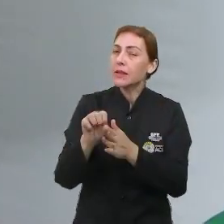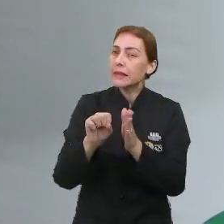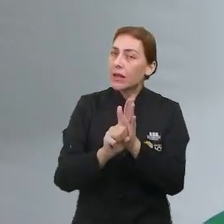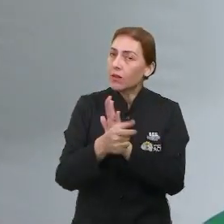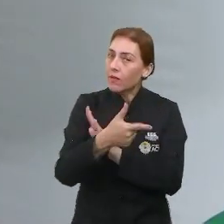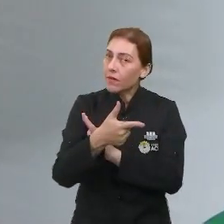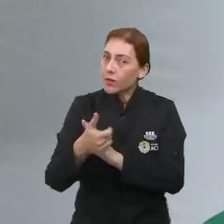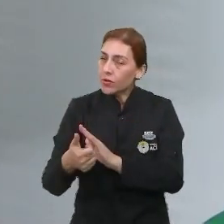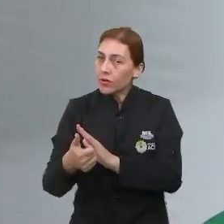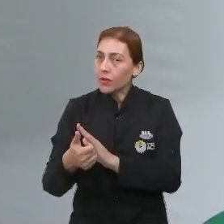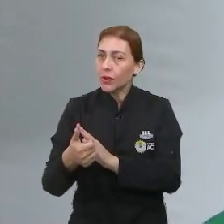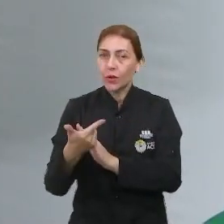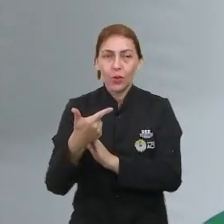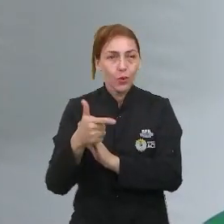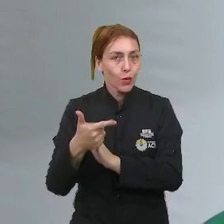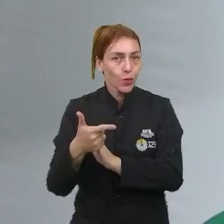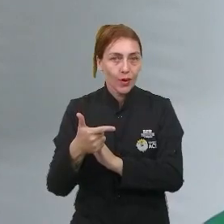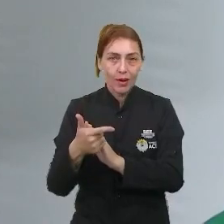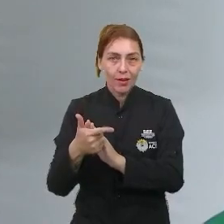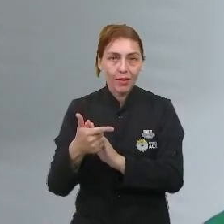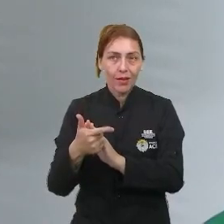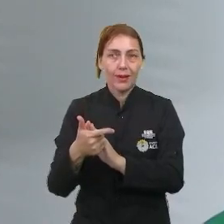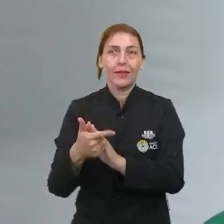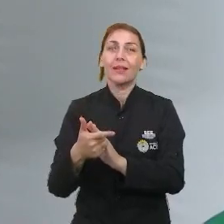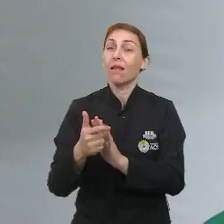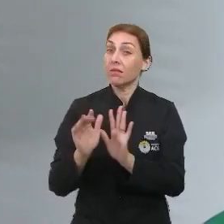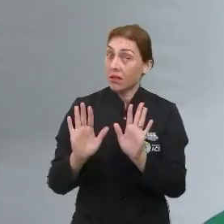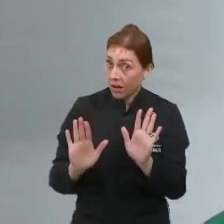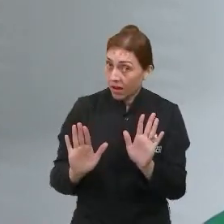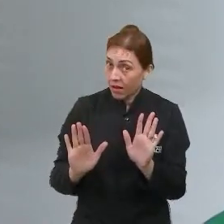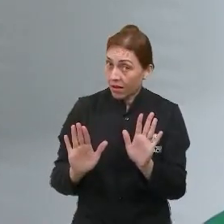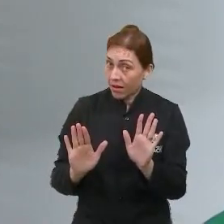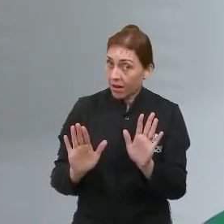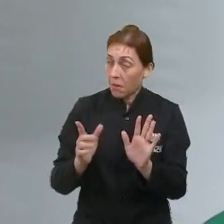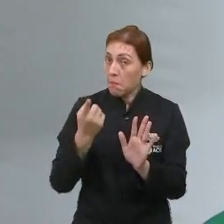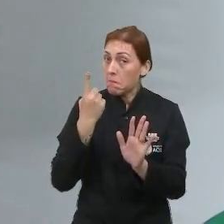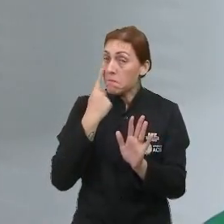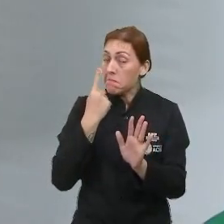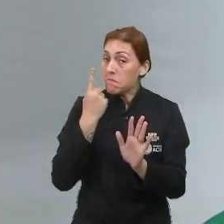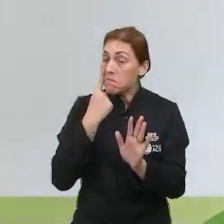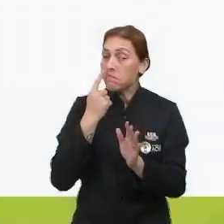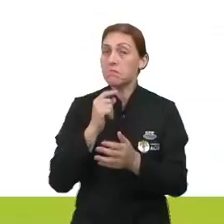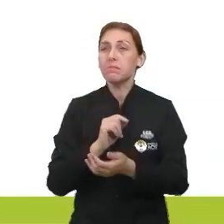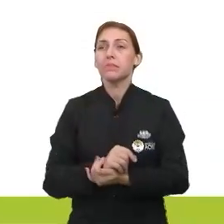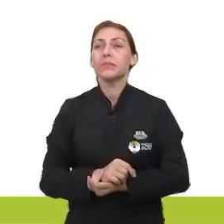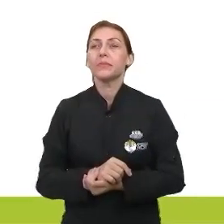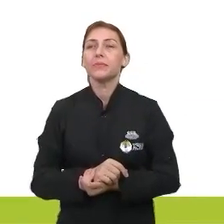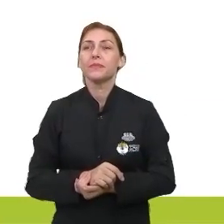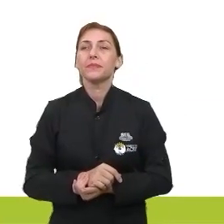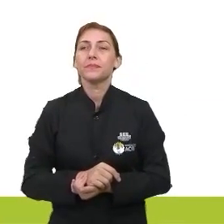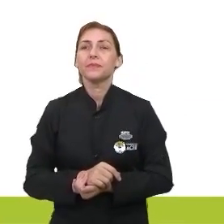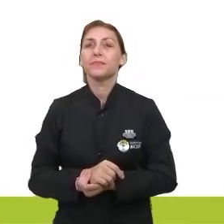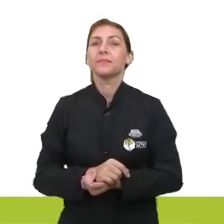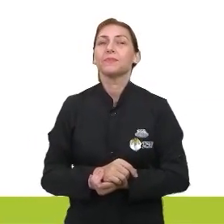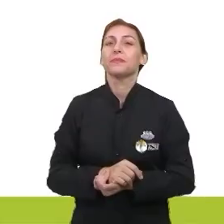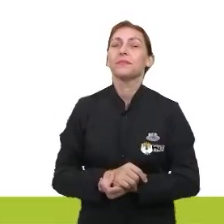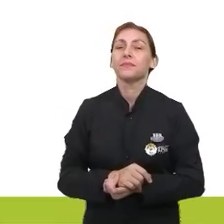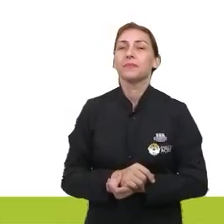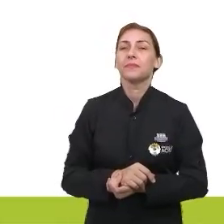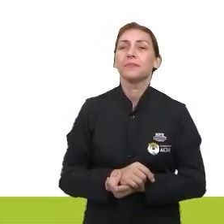XXI. Não tem mais para onde ir. Será? Observa uma coisa aqui. Observa